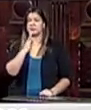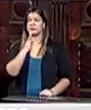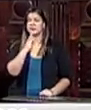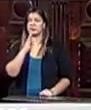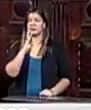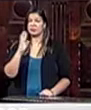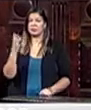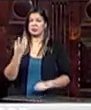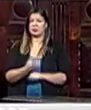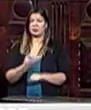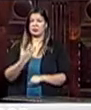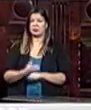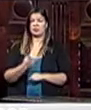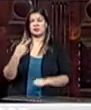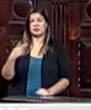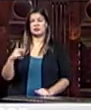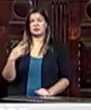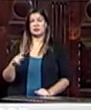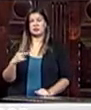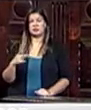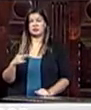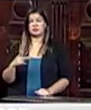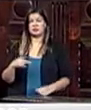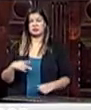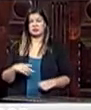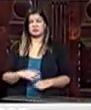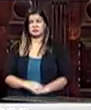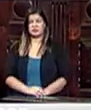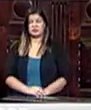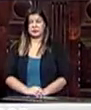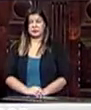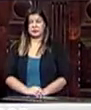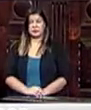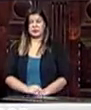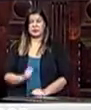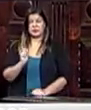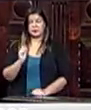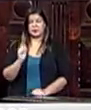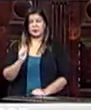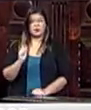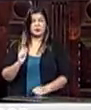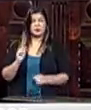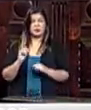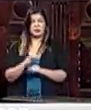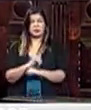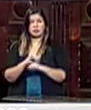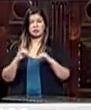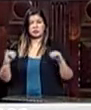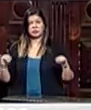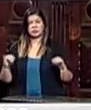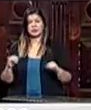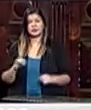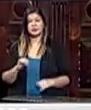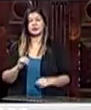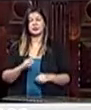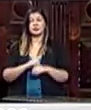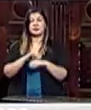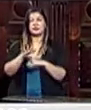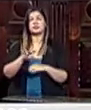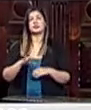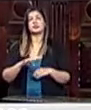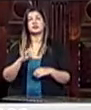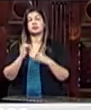as gravações telefônicas. E aí, senhor presidente, ontem, quem é que anunciou, quem é que vazou a